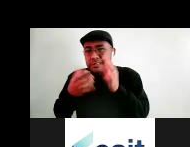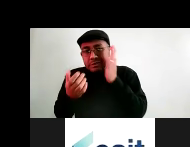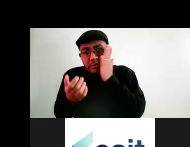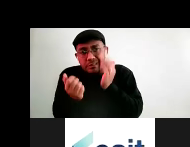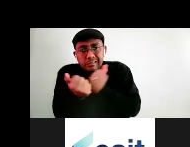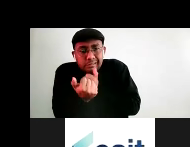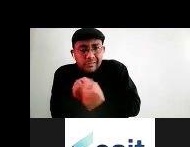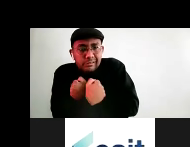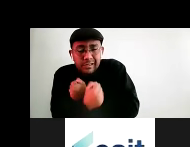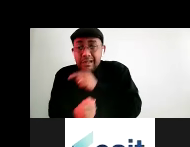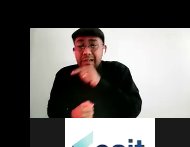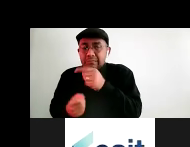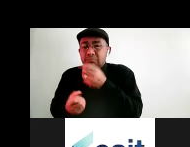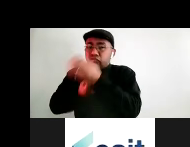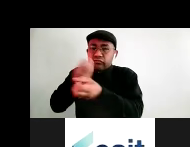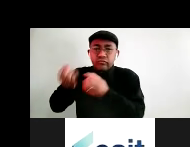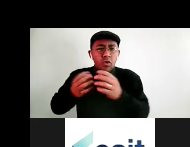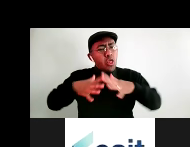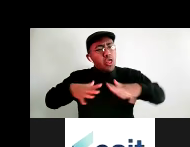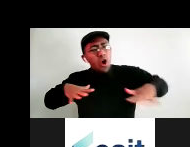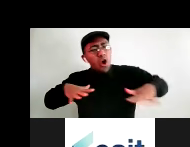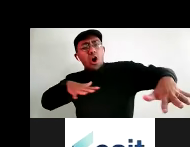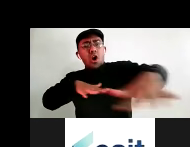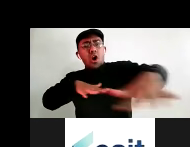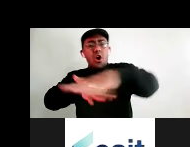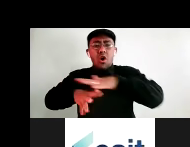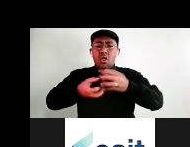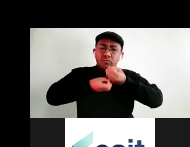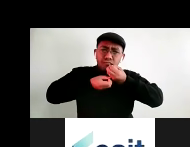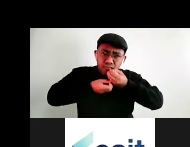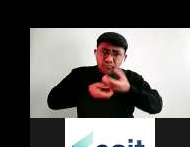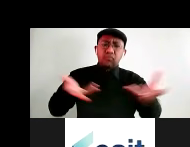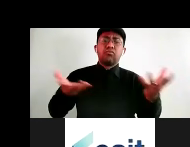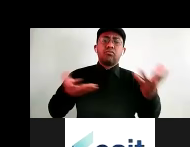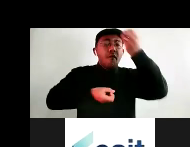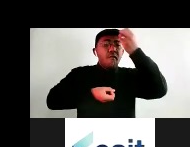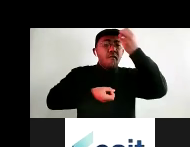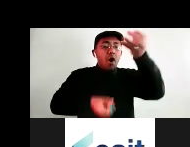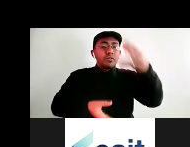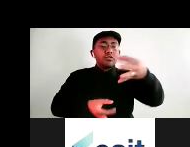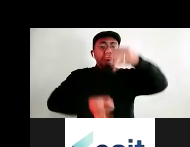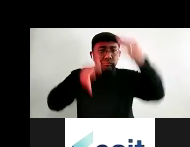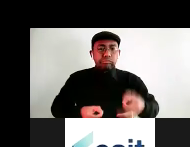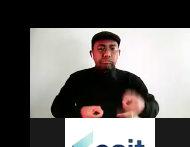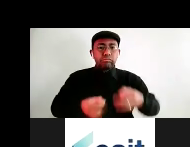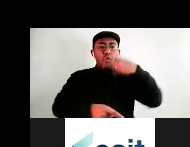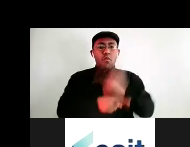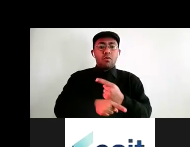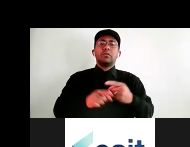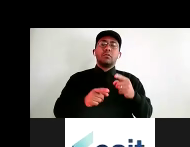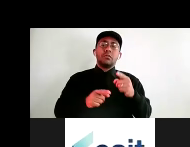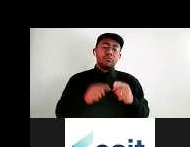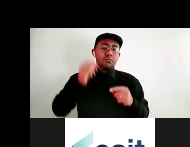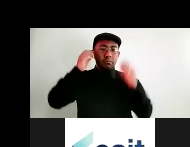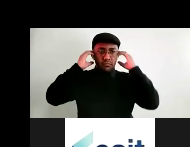os rumores, a desinformação. E nesse ponto, as organizações que trabalham com a saúde sexual nos podem